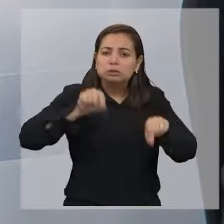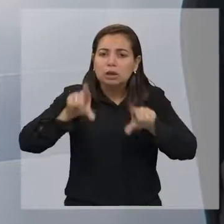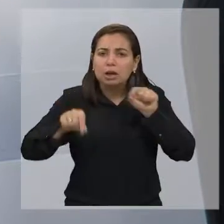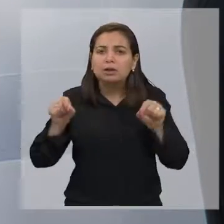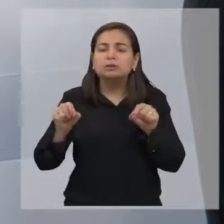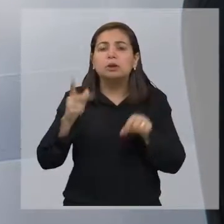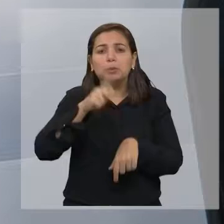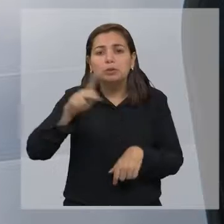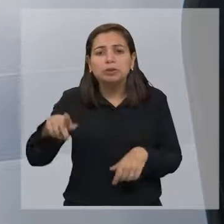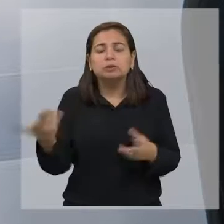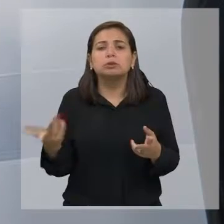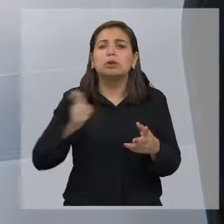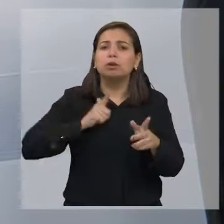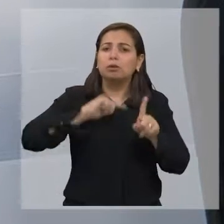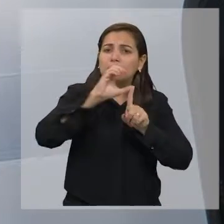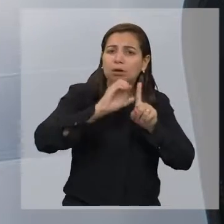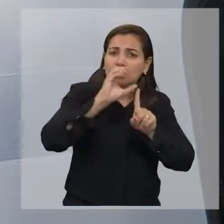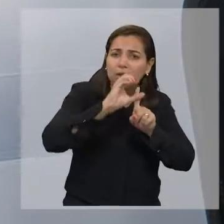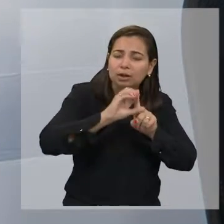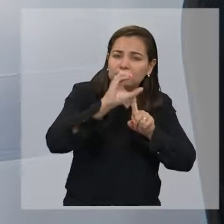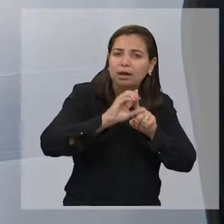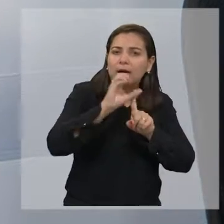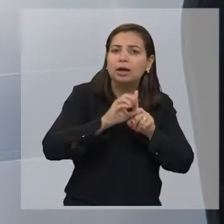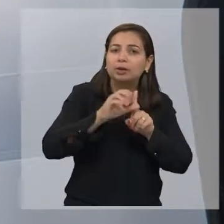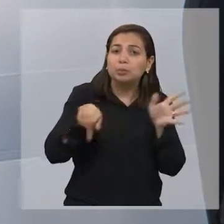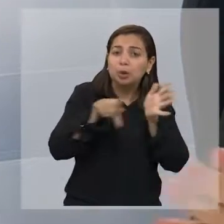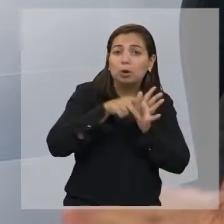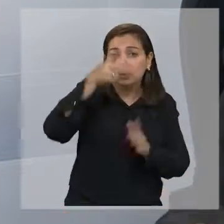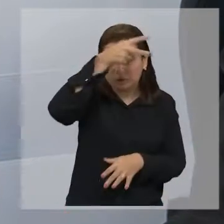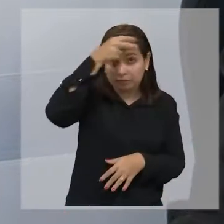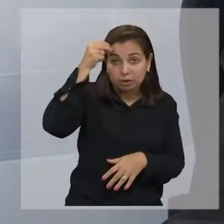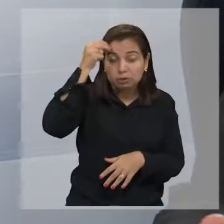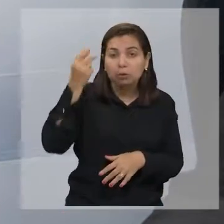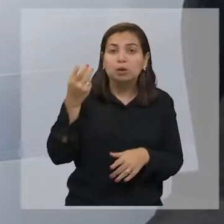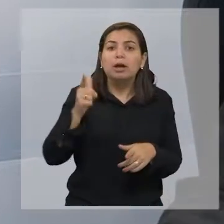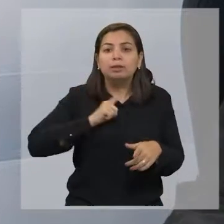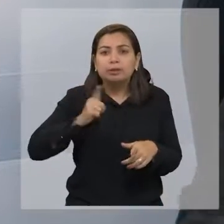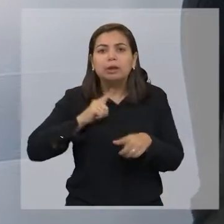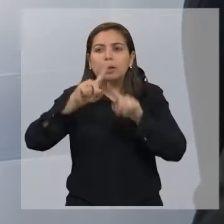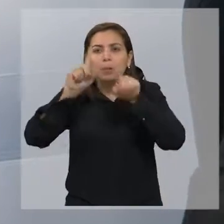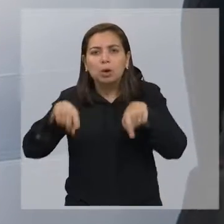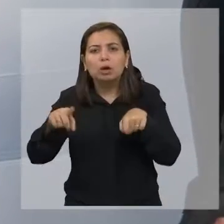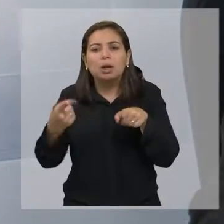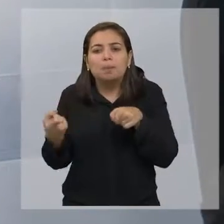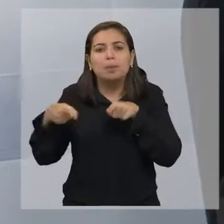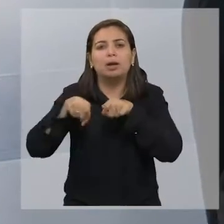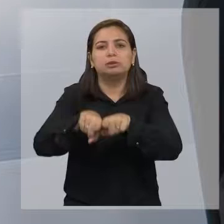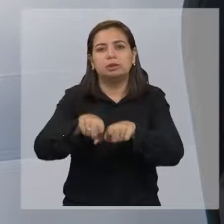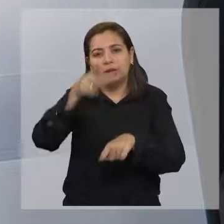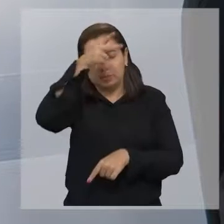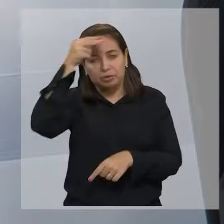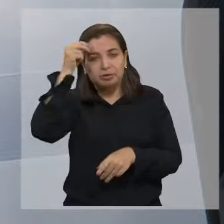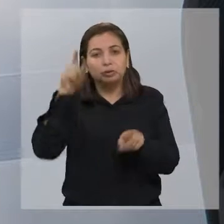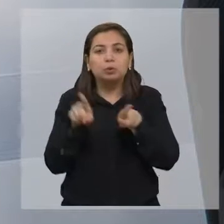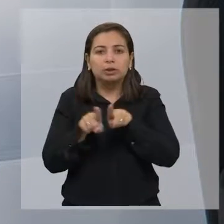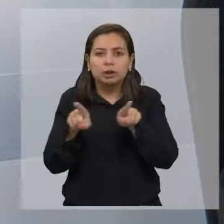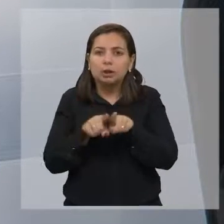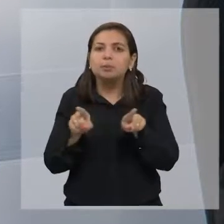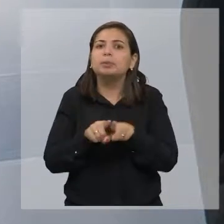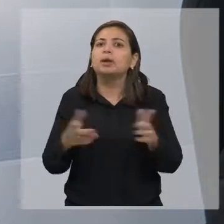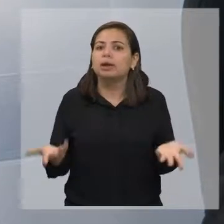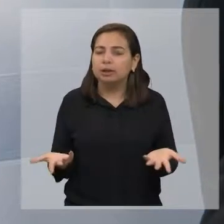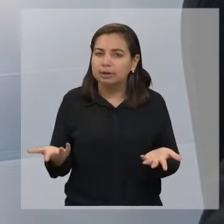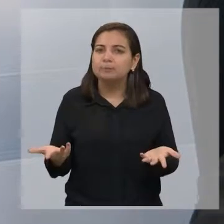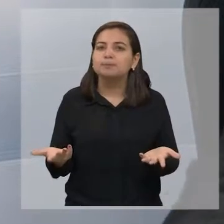letivo. Tem um programa da Prefeitura de Fortaleza, em parceria, é bom que se fale, é necessário que assim